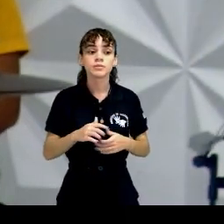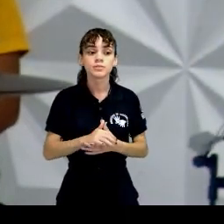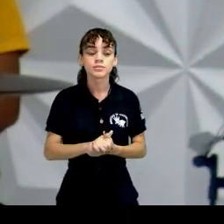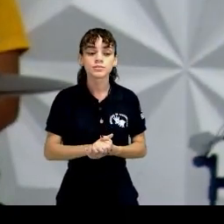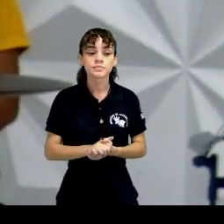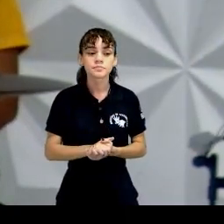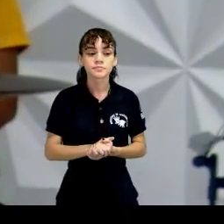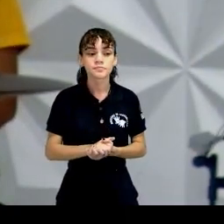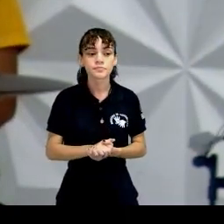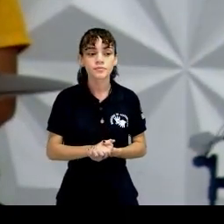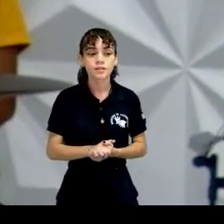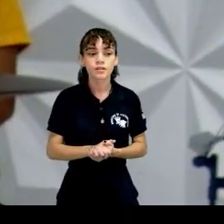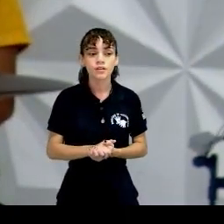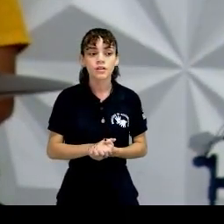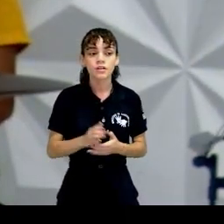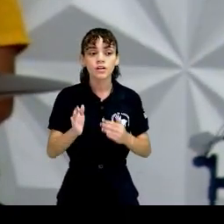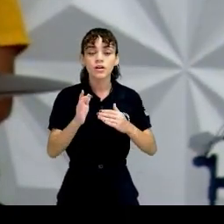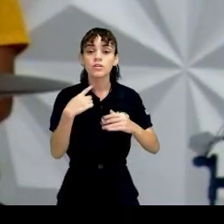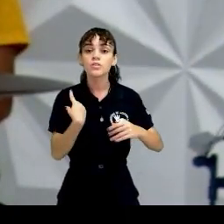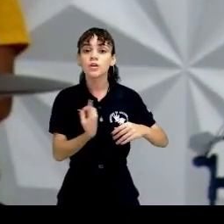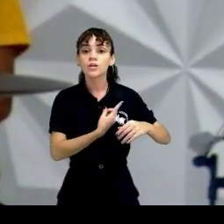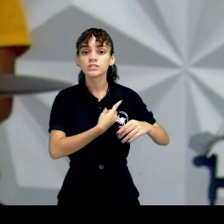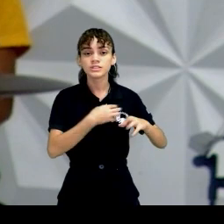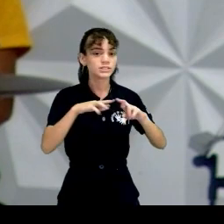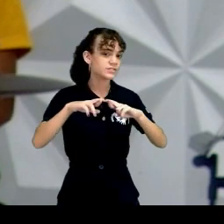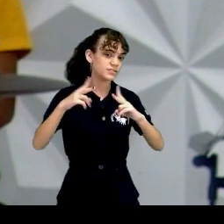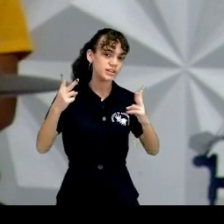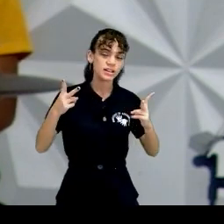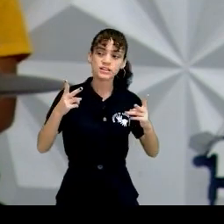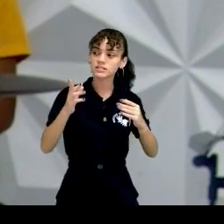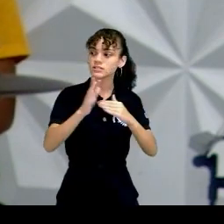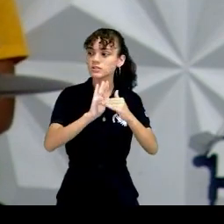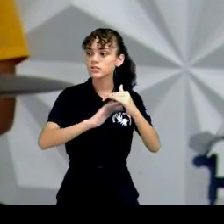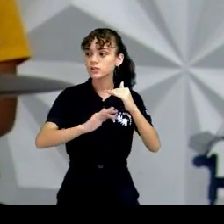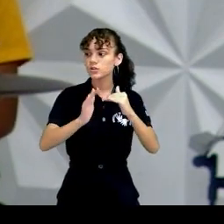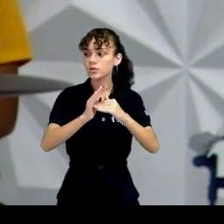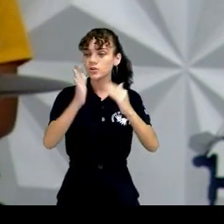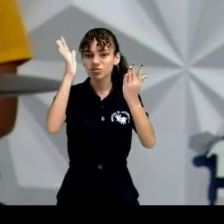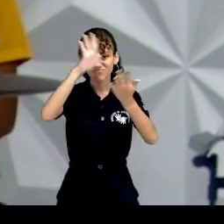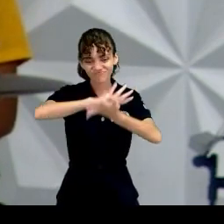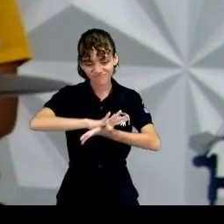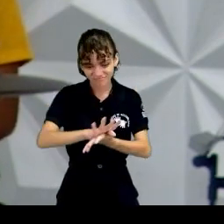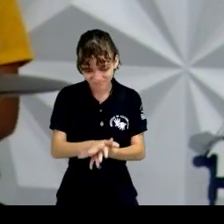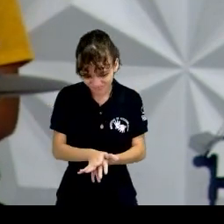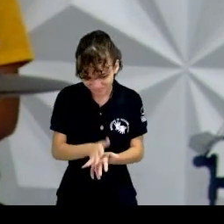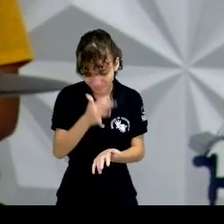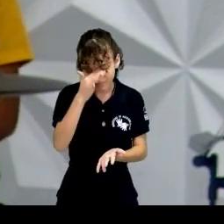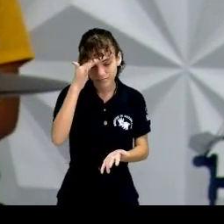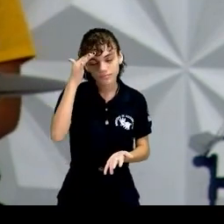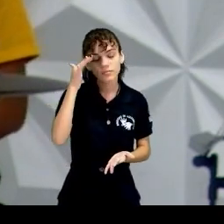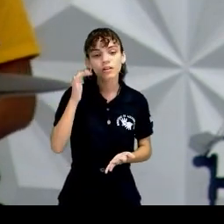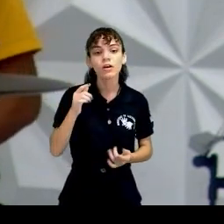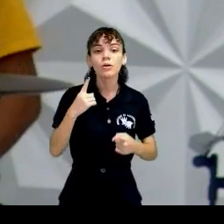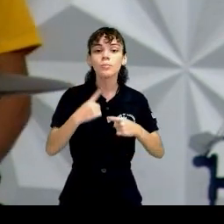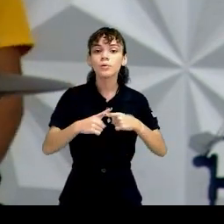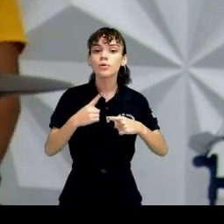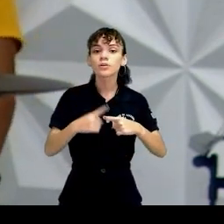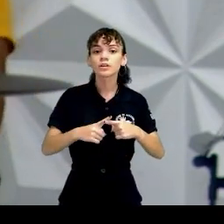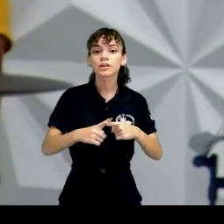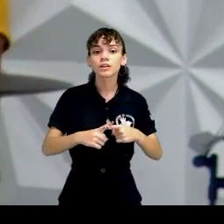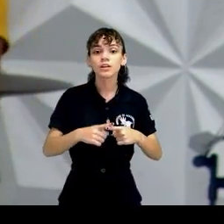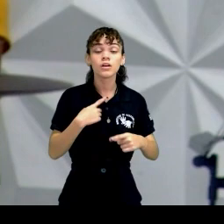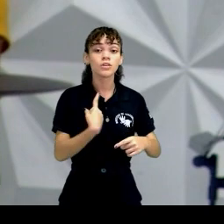samaritano, nós somos judeus, mas nem por isso. A sua causa é diferente da minha. E é tão bom, irmãos, participarmos de uma comunidade de